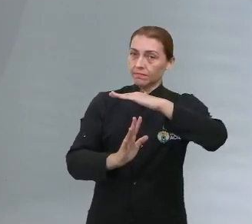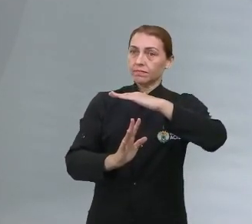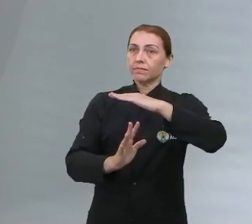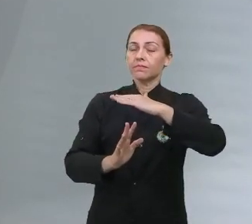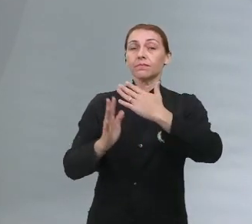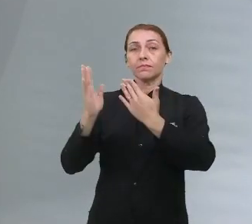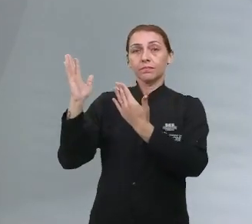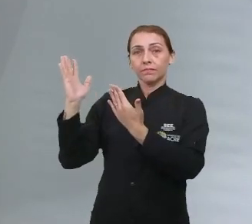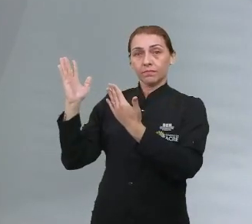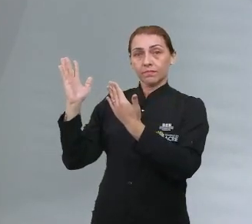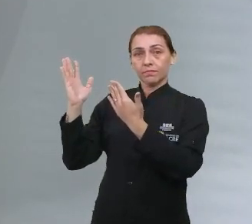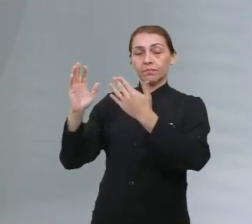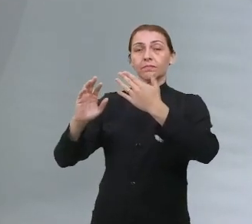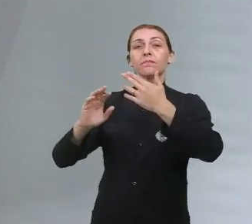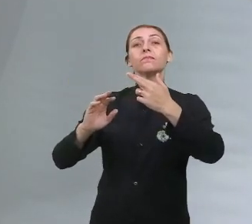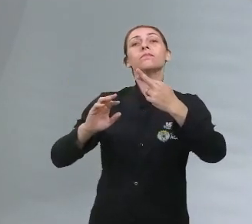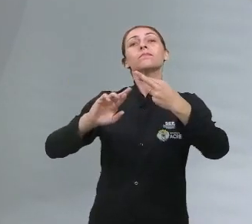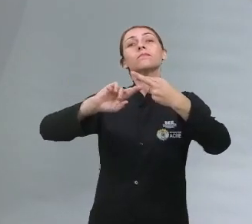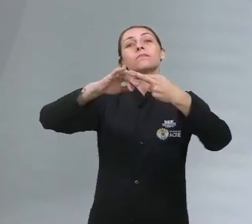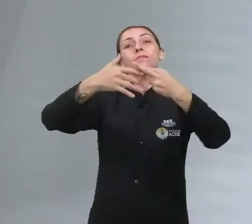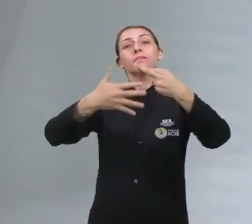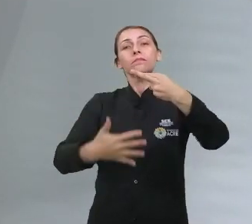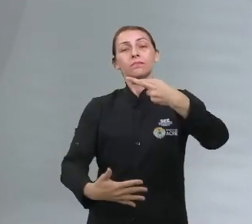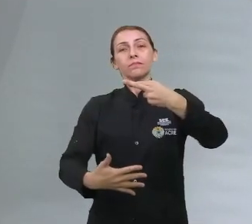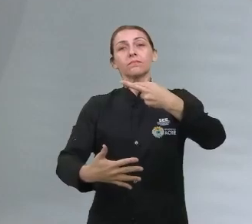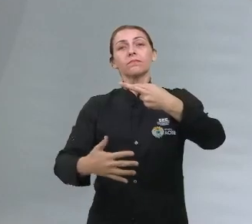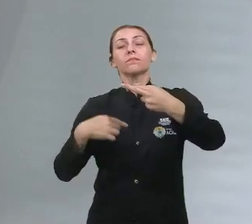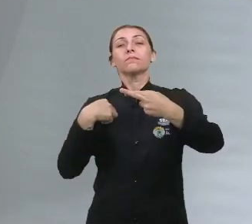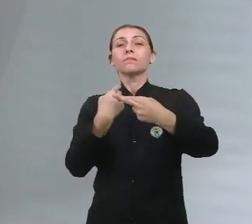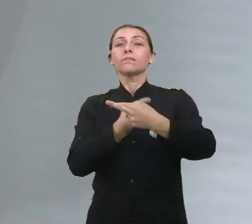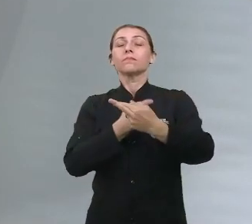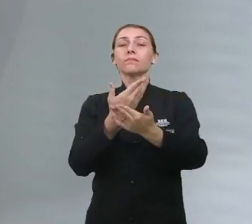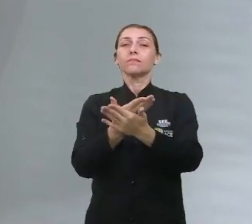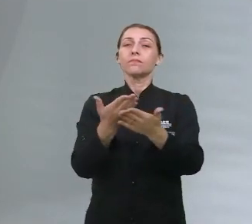com vocês aqui a fonte, as referências da nossa aula